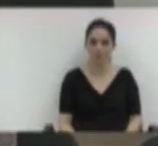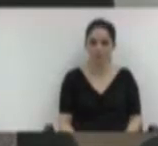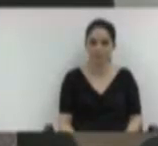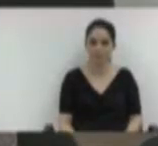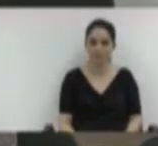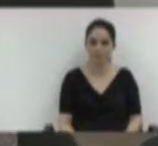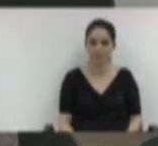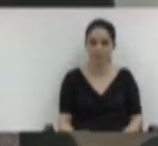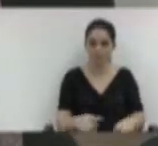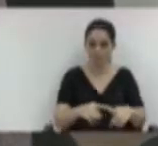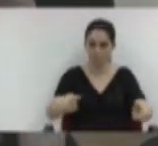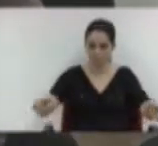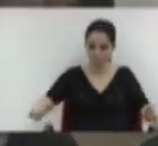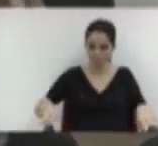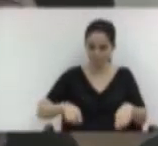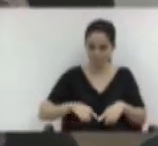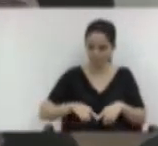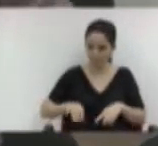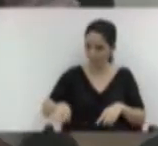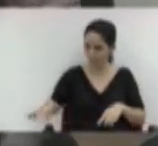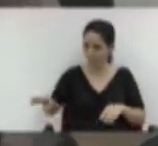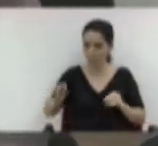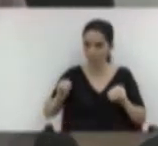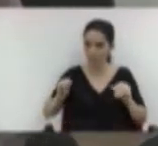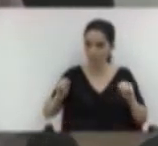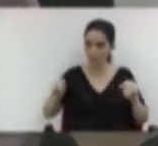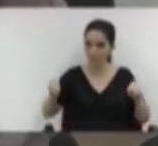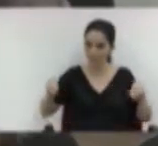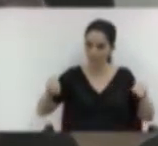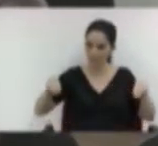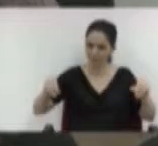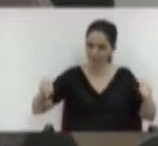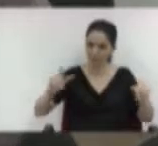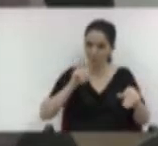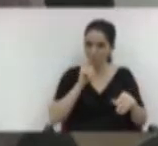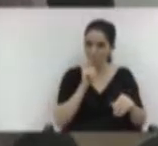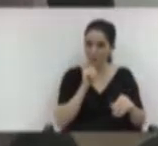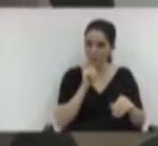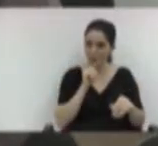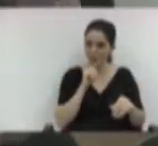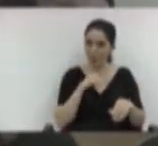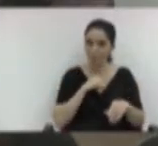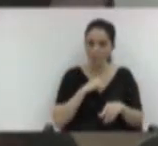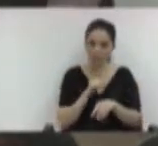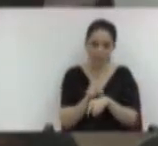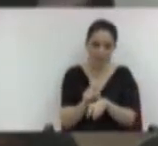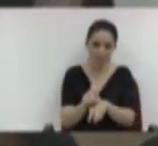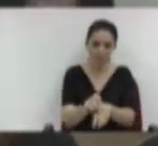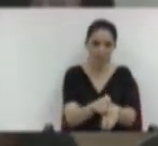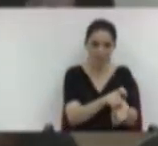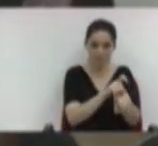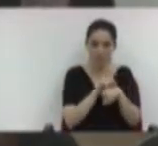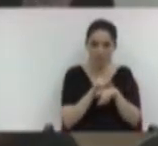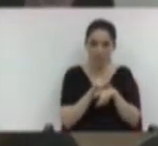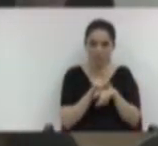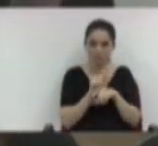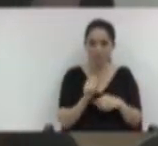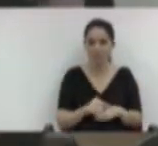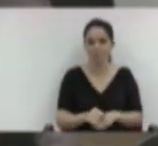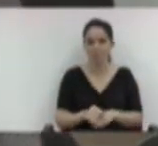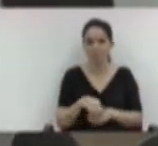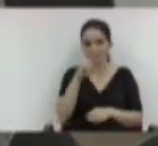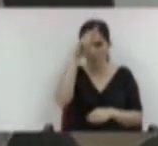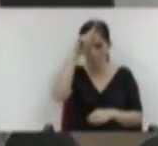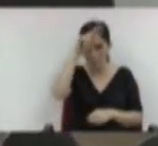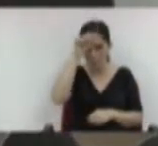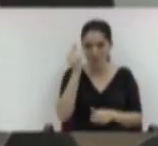e isso pode dar muito bichos peçonhentos. A gente sabe que o escorpião, ele ama o mofo, a barata,